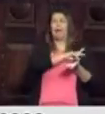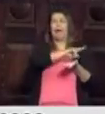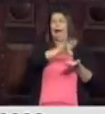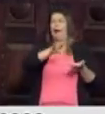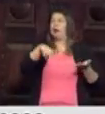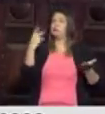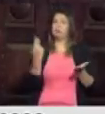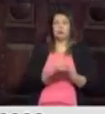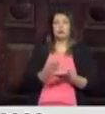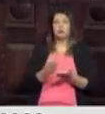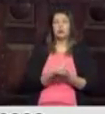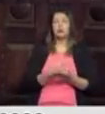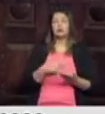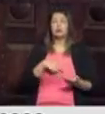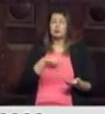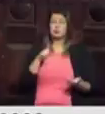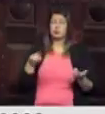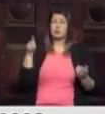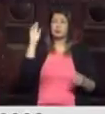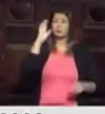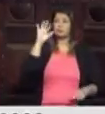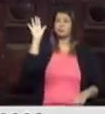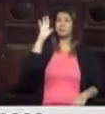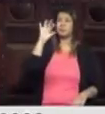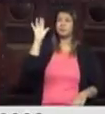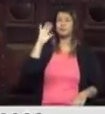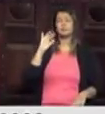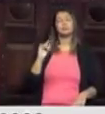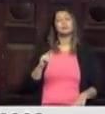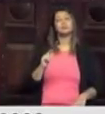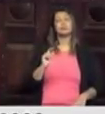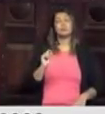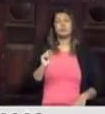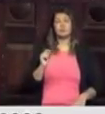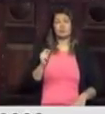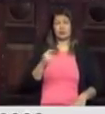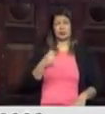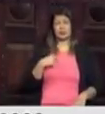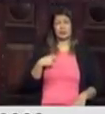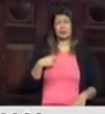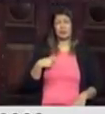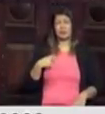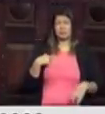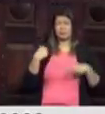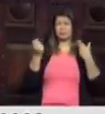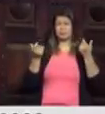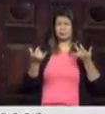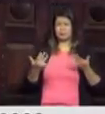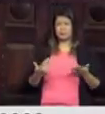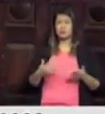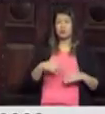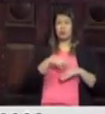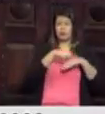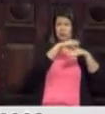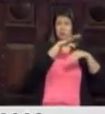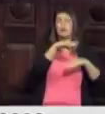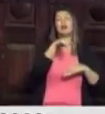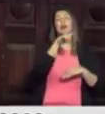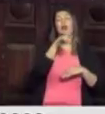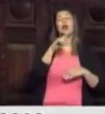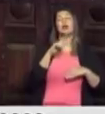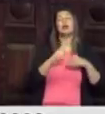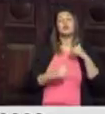nos leva a uma reflexão, e eu vou levar esse tema à Comissão de Esportes aqui da